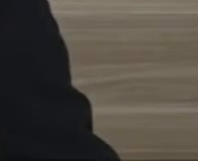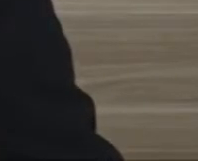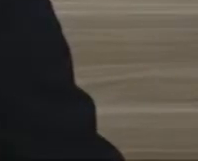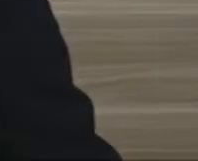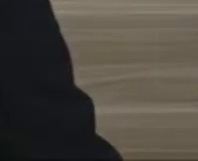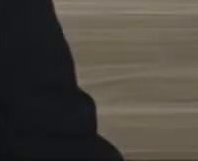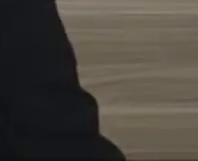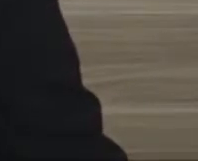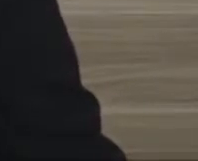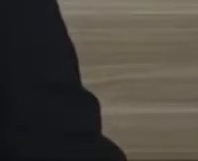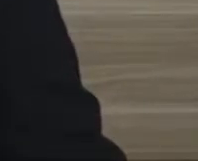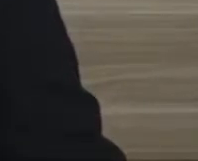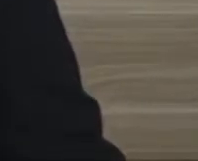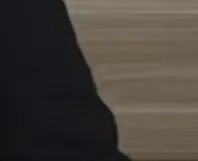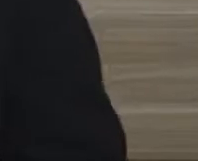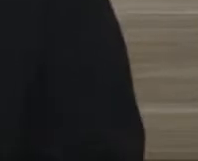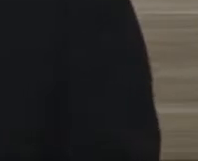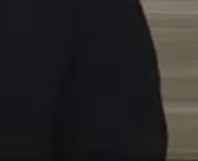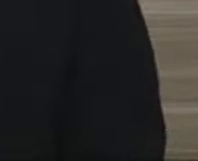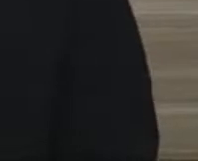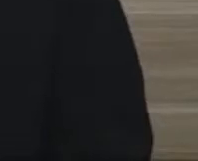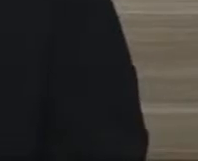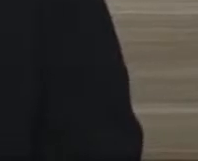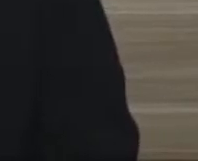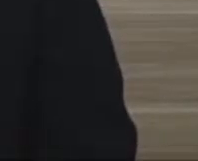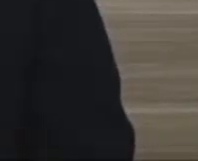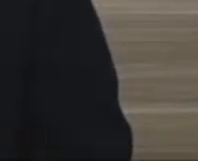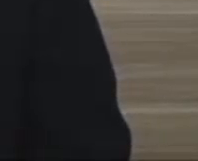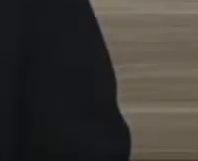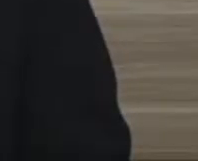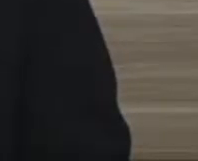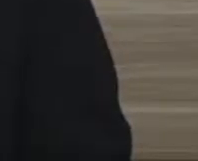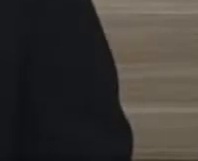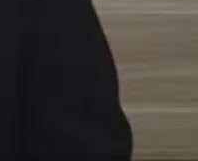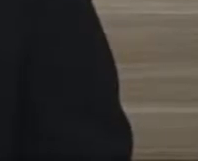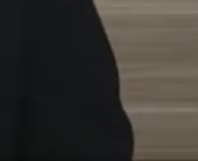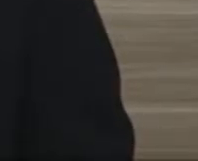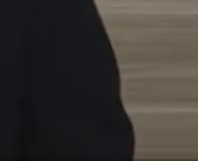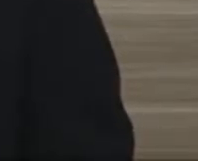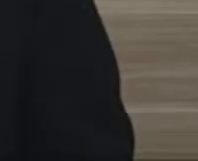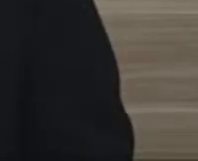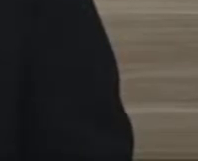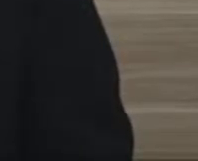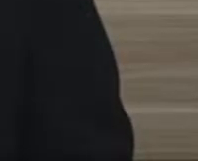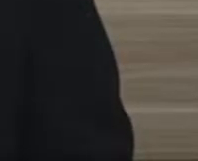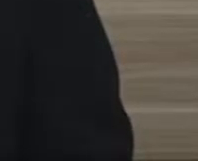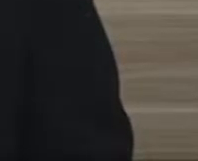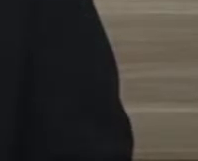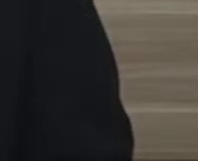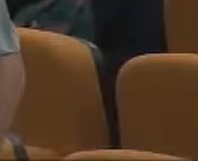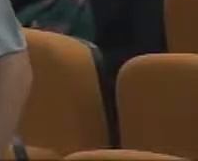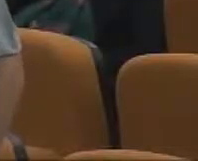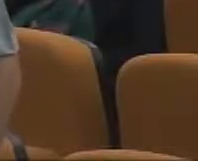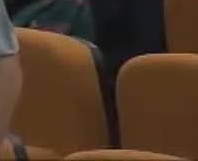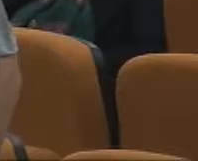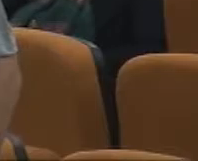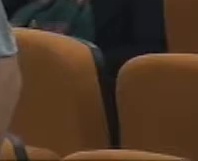vontade. Boa tarde a todos. Esse evento foi realizado em agosto